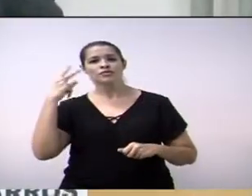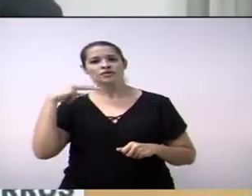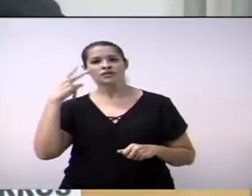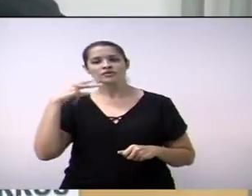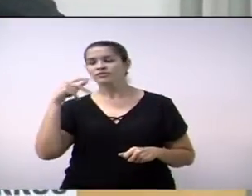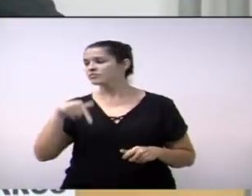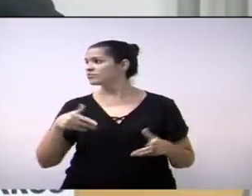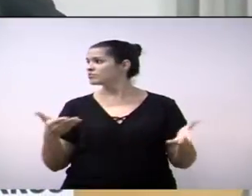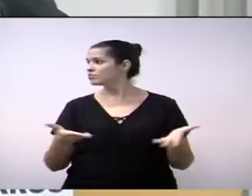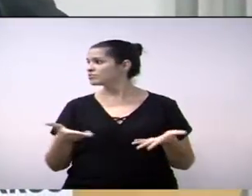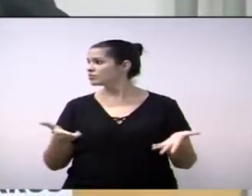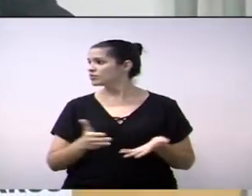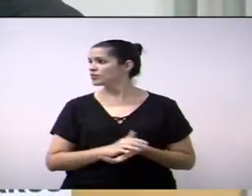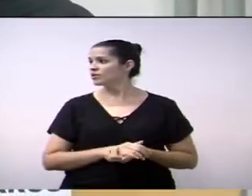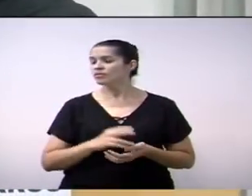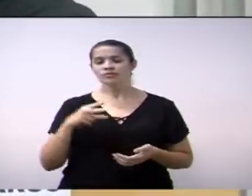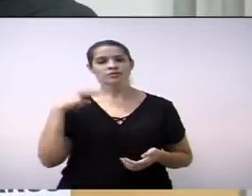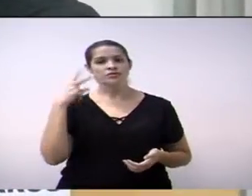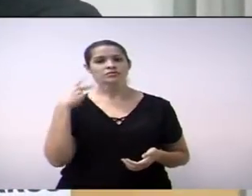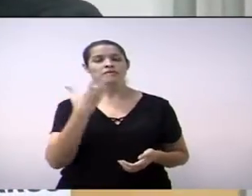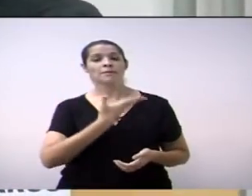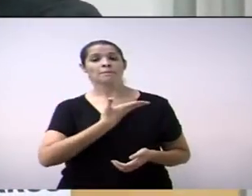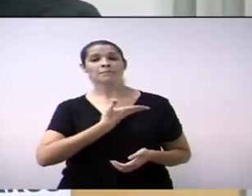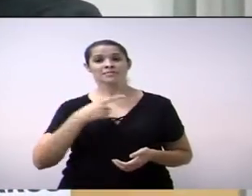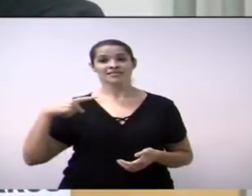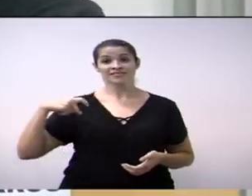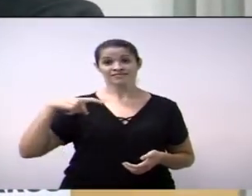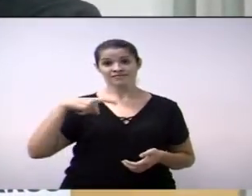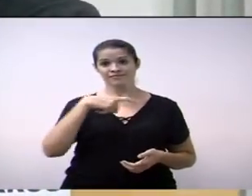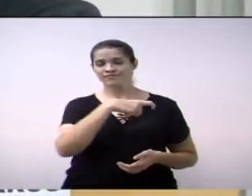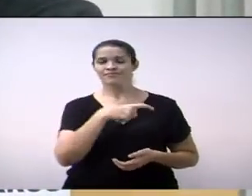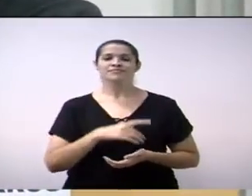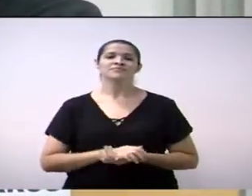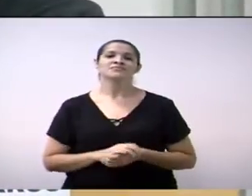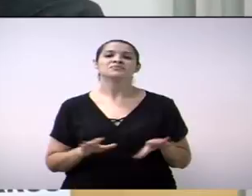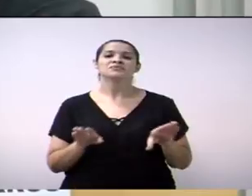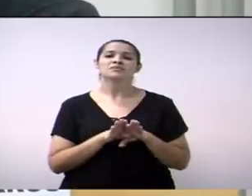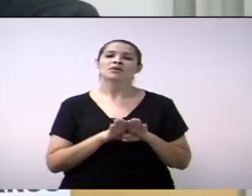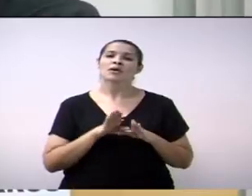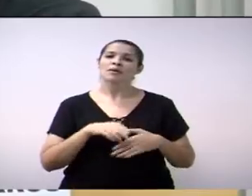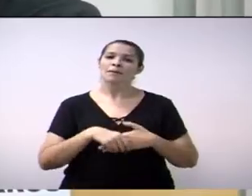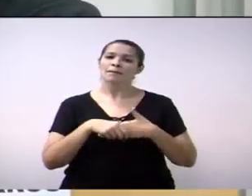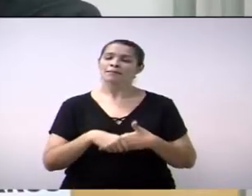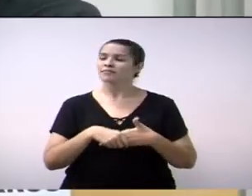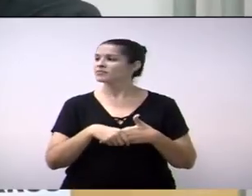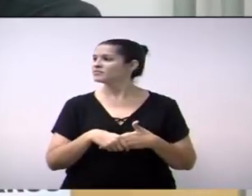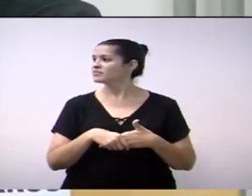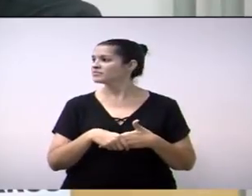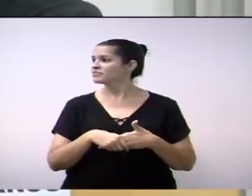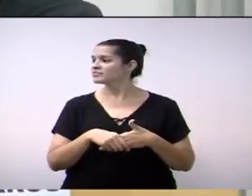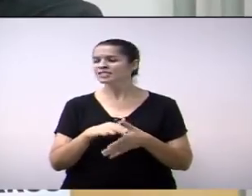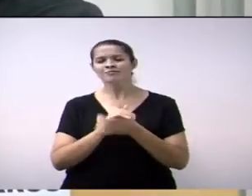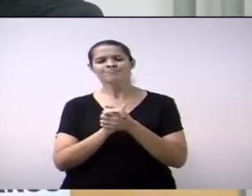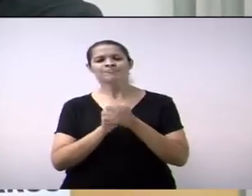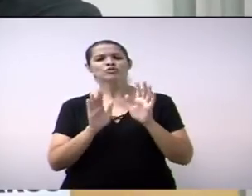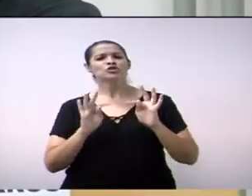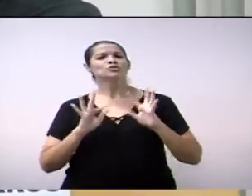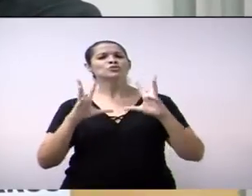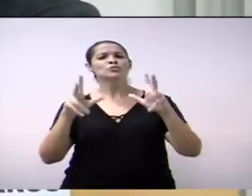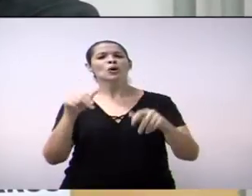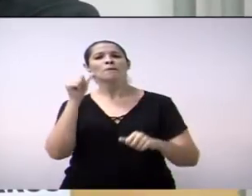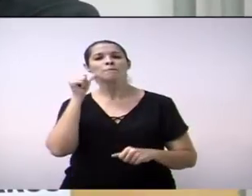vereadores, vereadora, amiga Fábio Ramalho. Qual o cumprimento já estendo a todas as mulheres